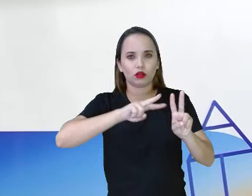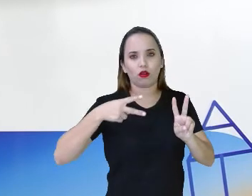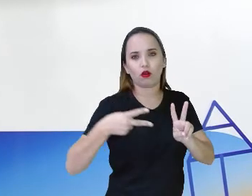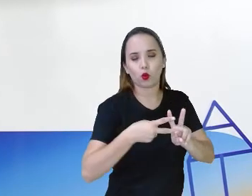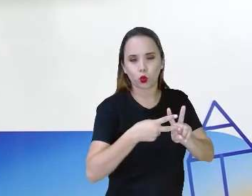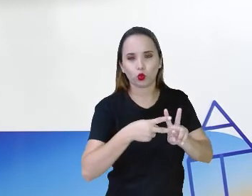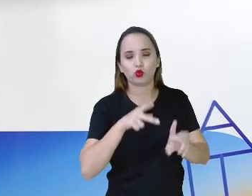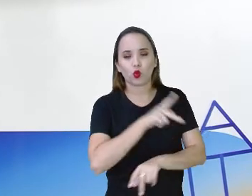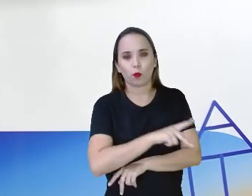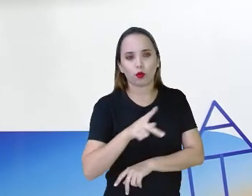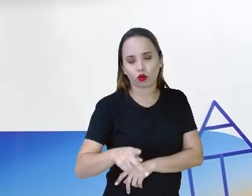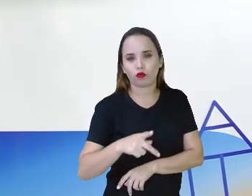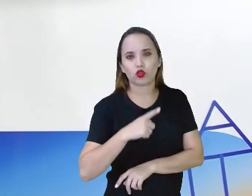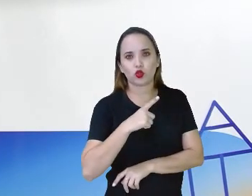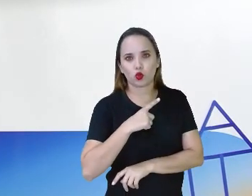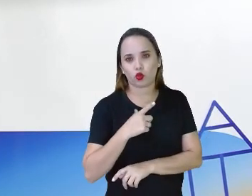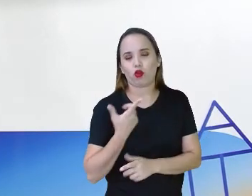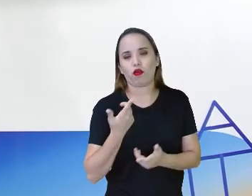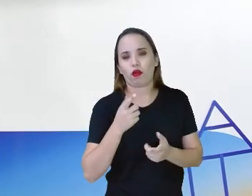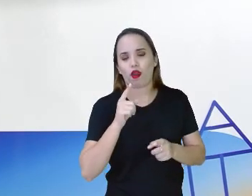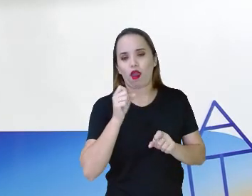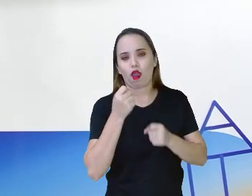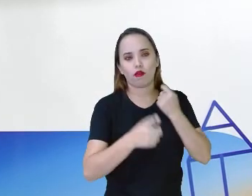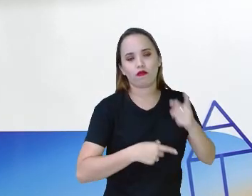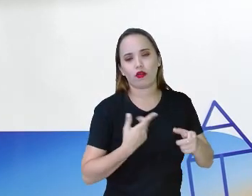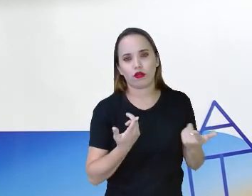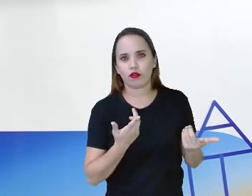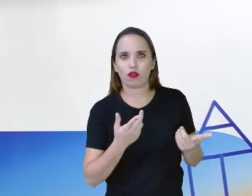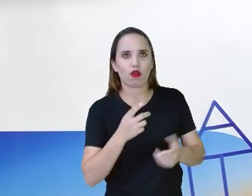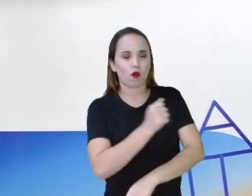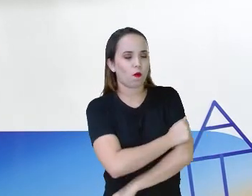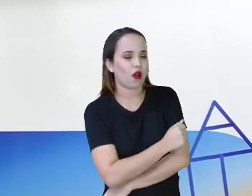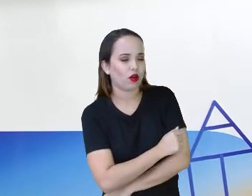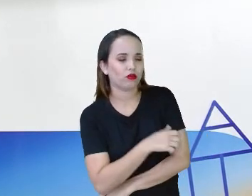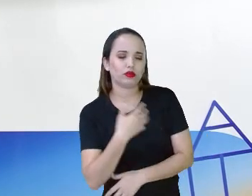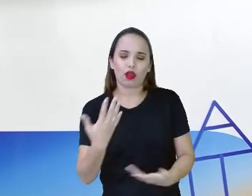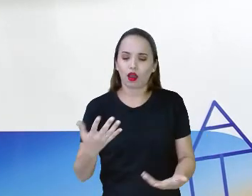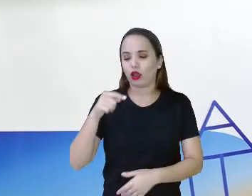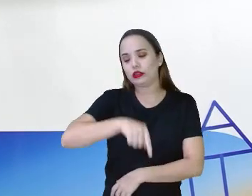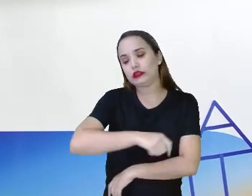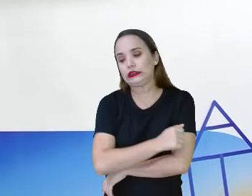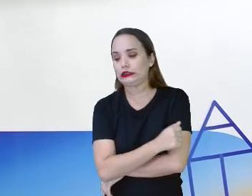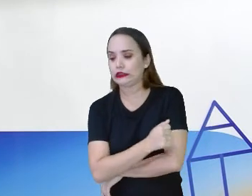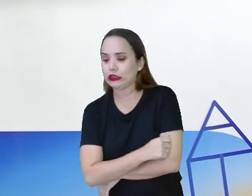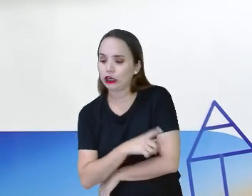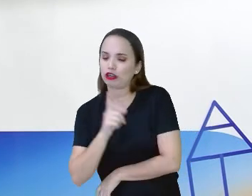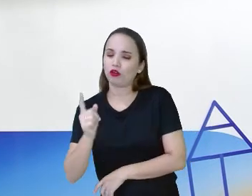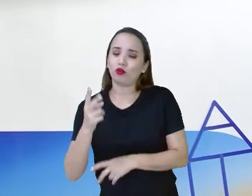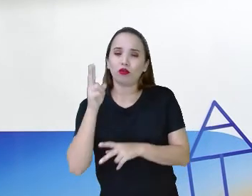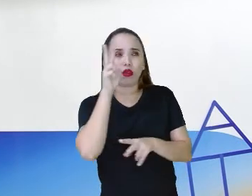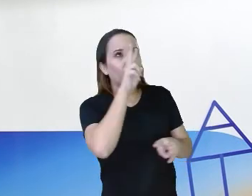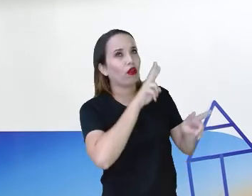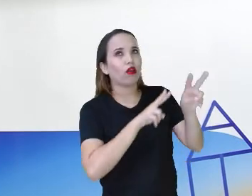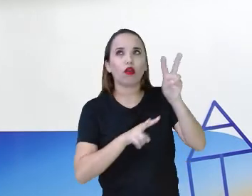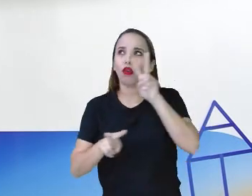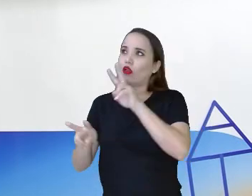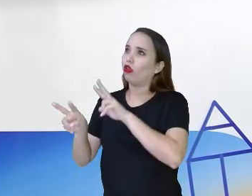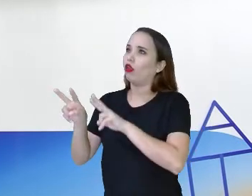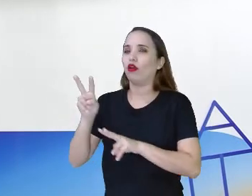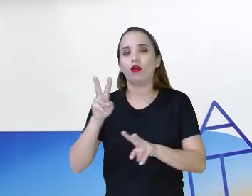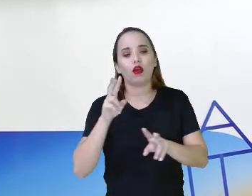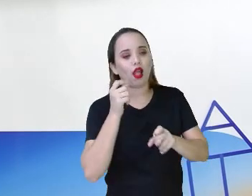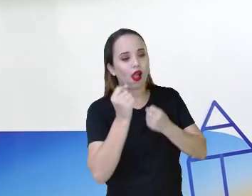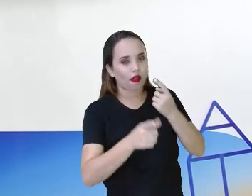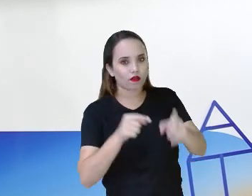sala de recursos tem uma queixa do professor que ele é um aluno disperso, que é um aluno agitado, não é? Vários são